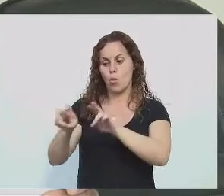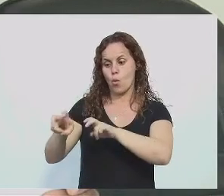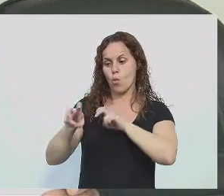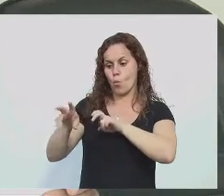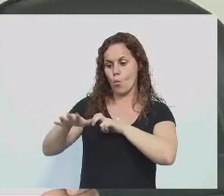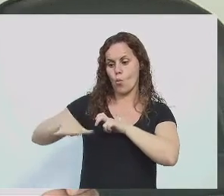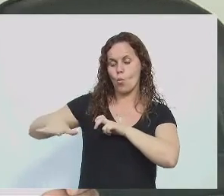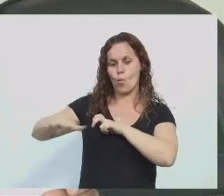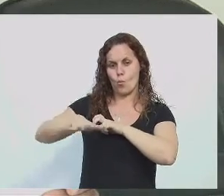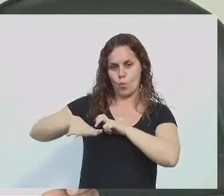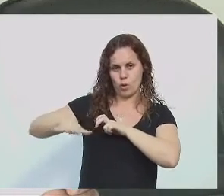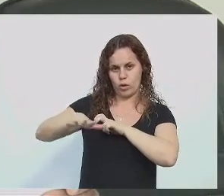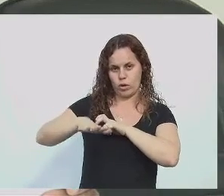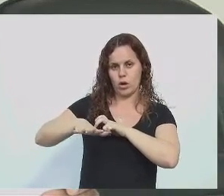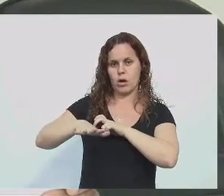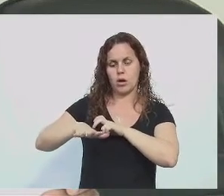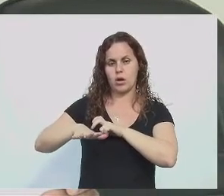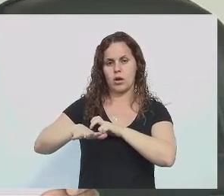Silva,